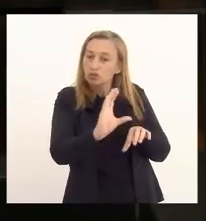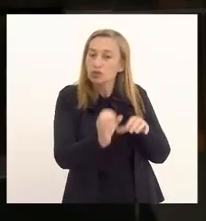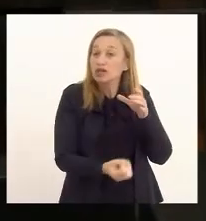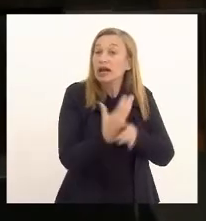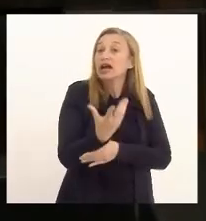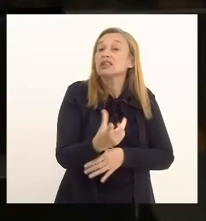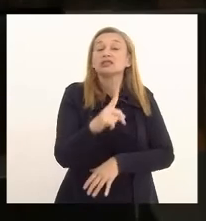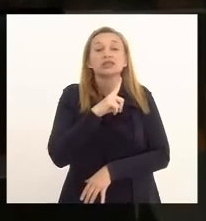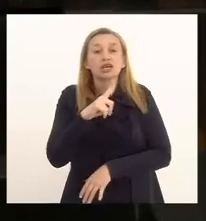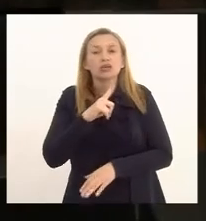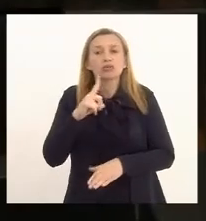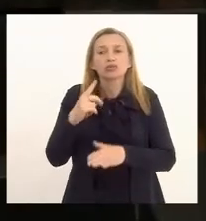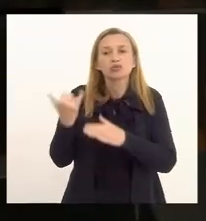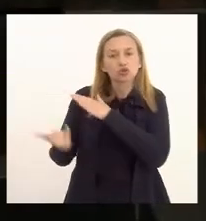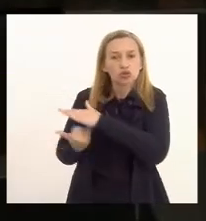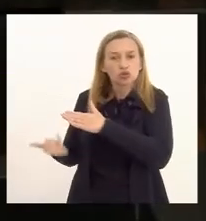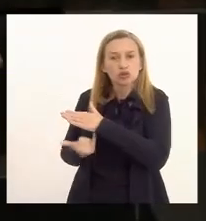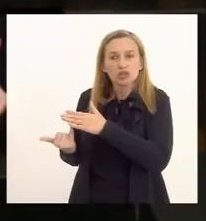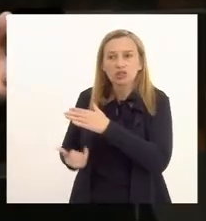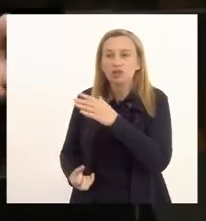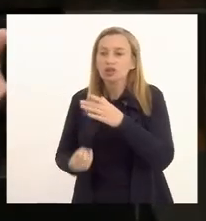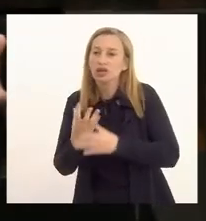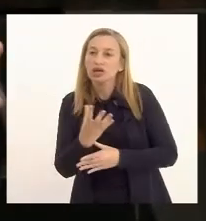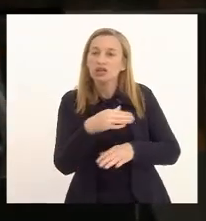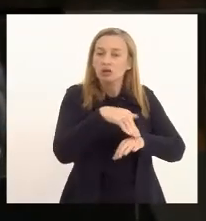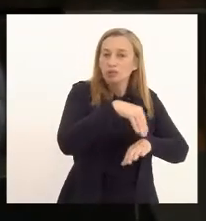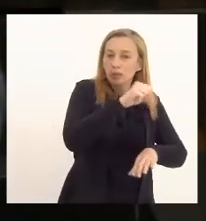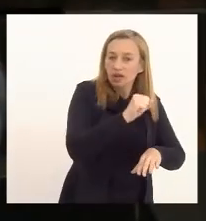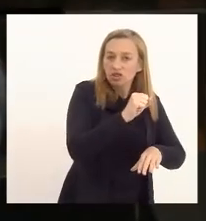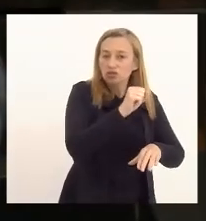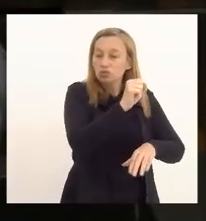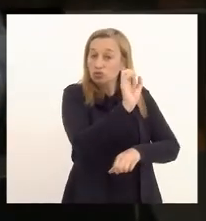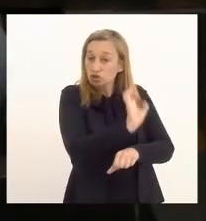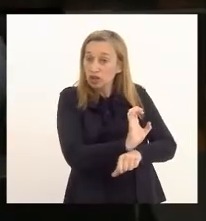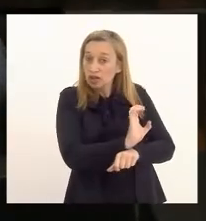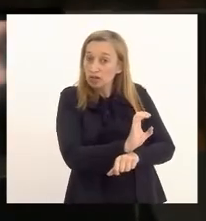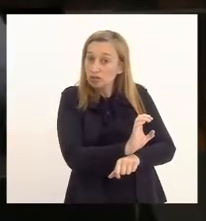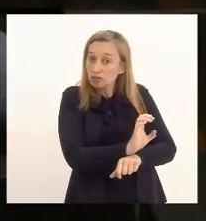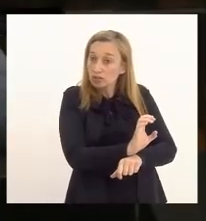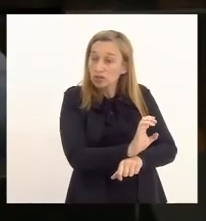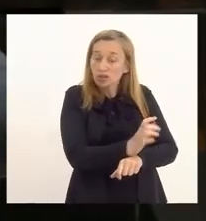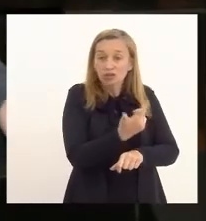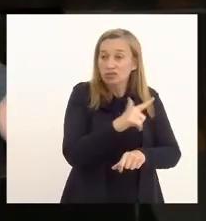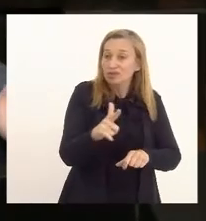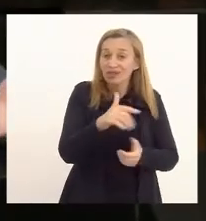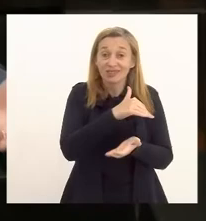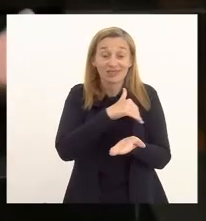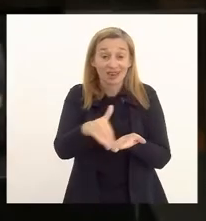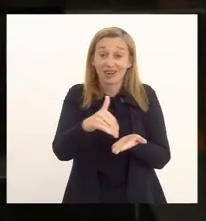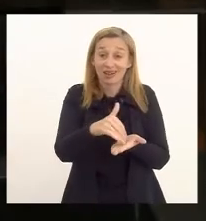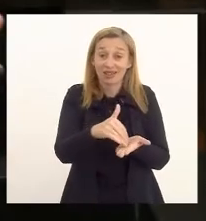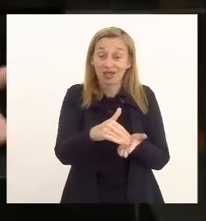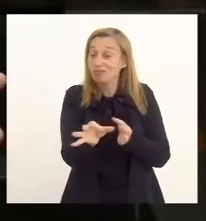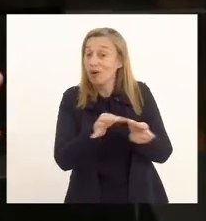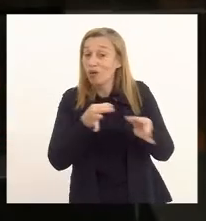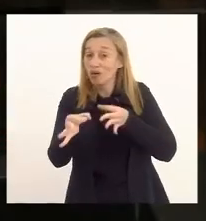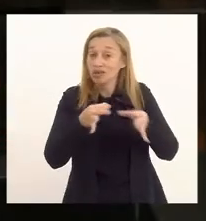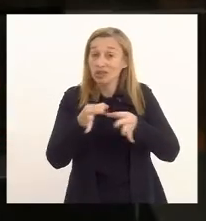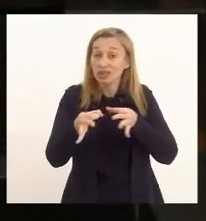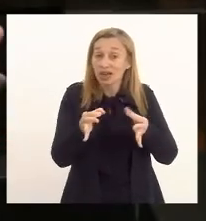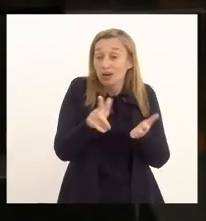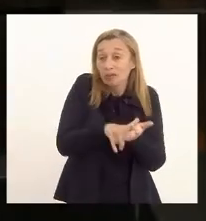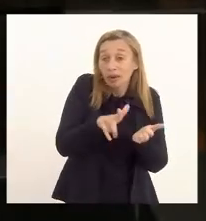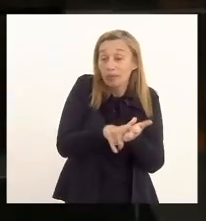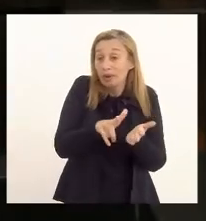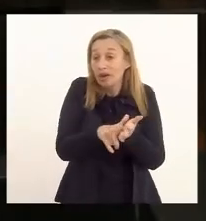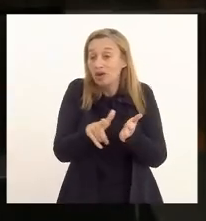Nós temos uma instituição formando mestres no Estado que não tem um secretário para organizar a papelada e